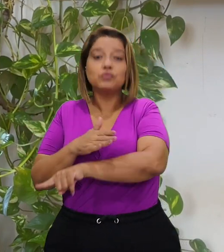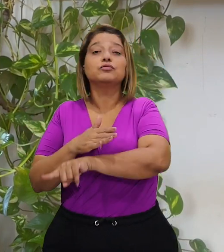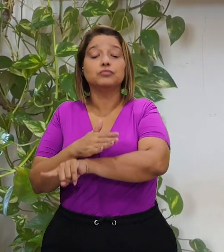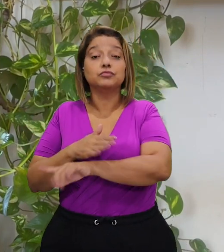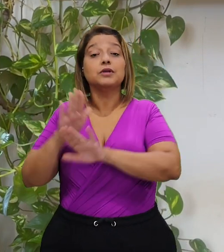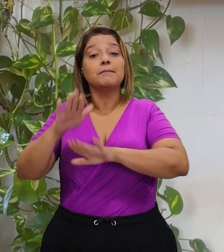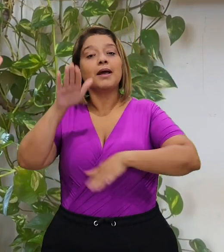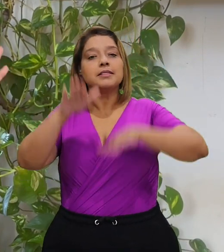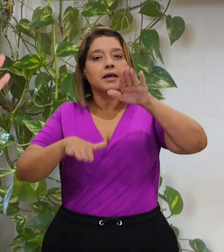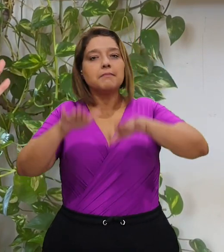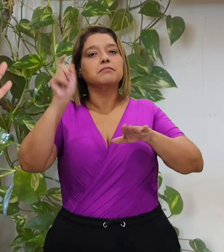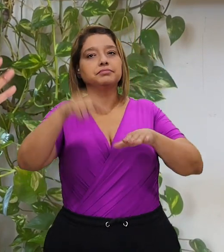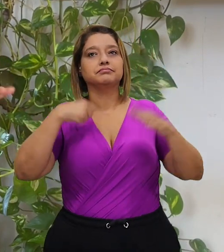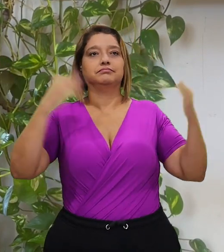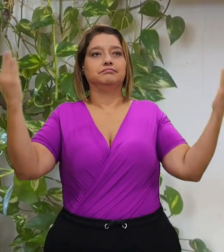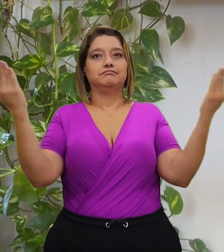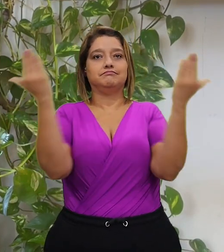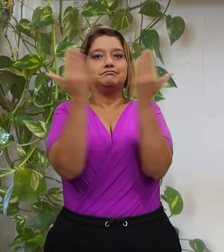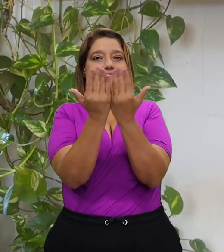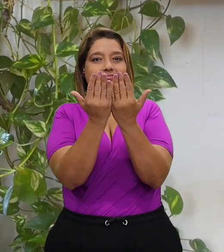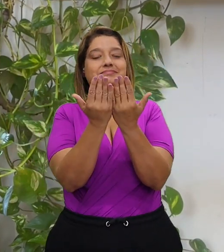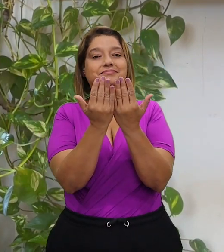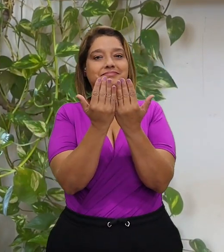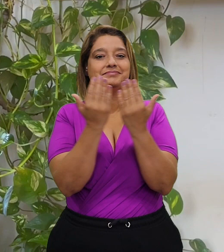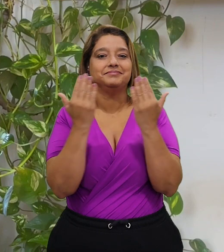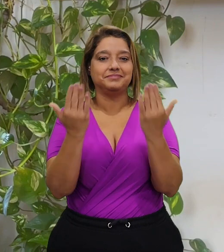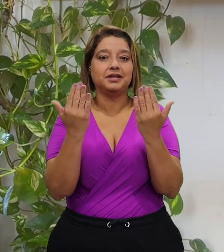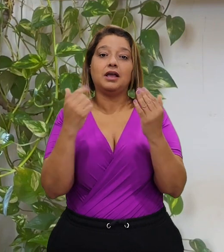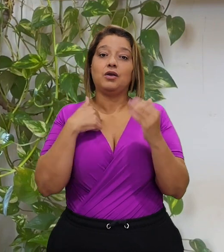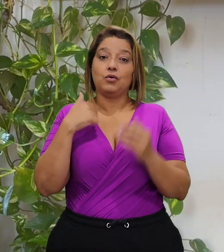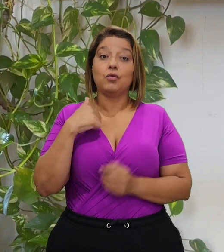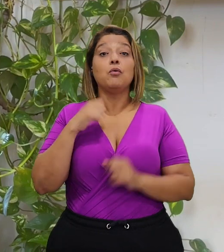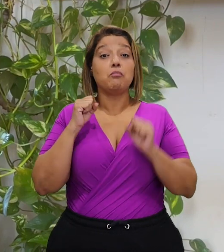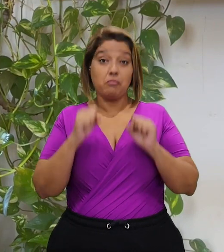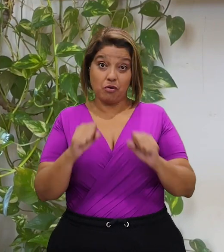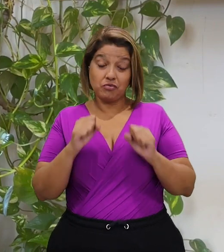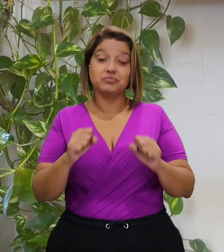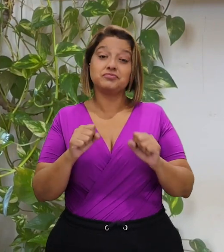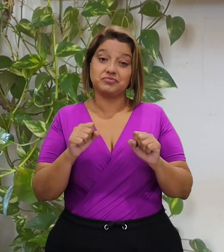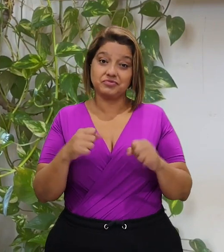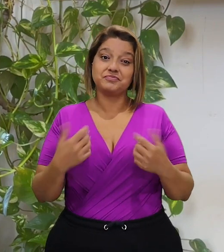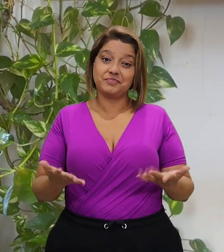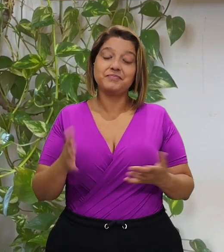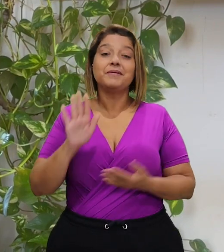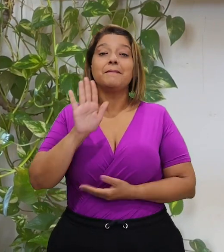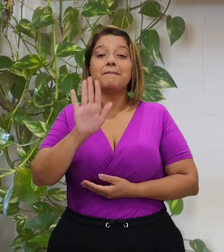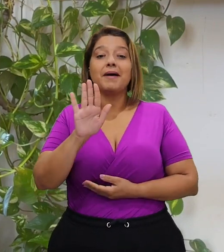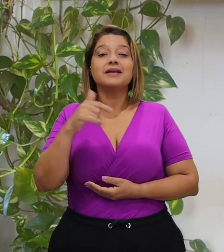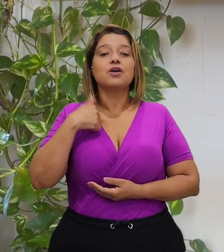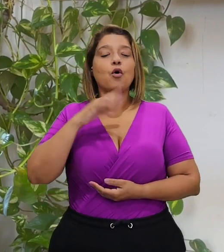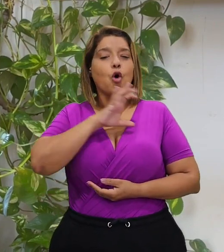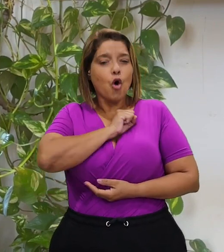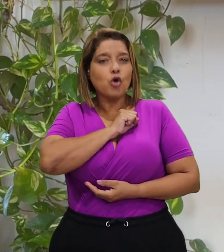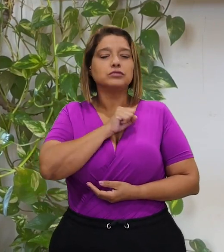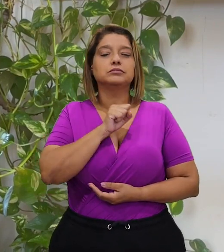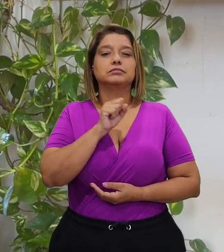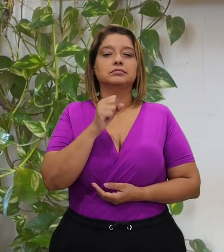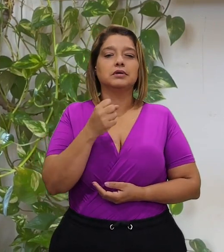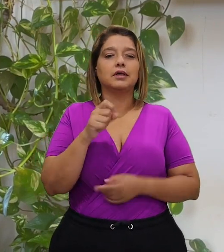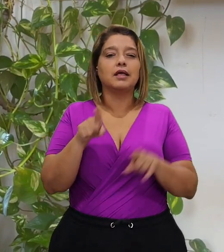cada tela tem sua própria história. Processo criativo. Dependendo do que eu vou fazer, eu desenvolvo uma pesquisa